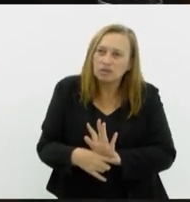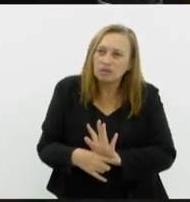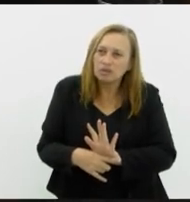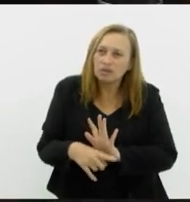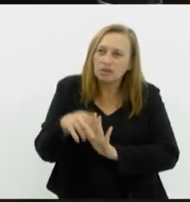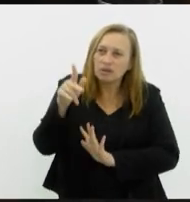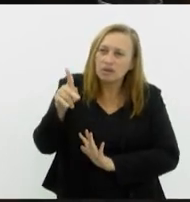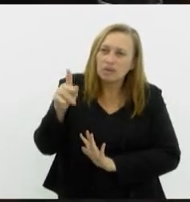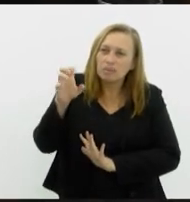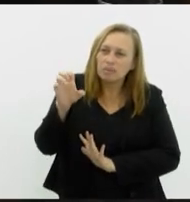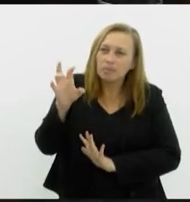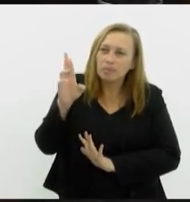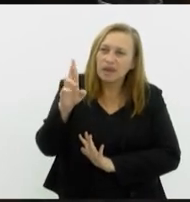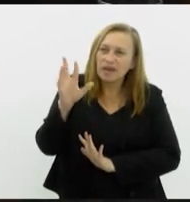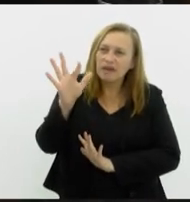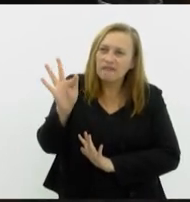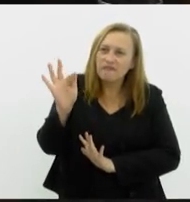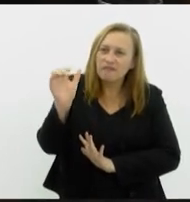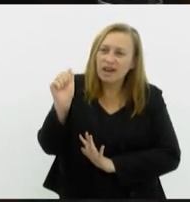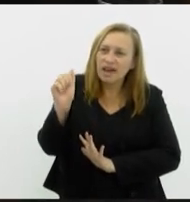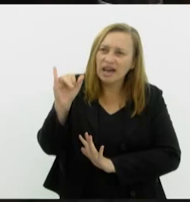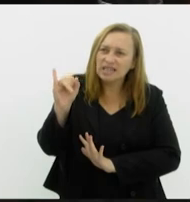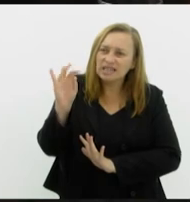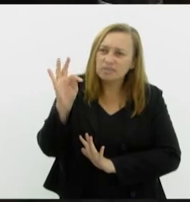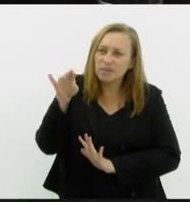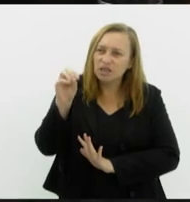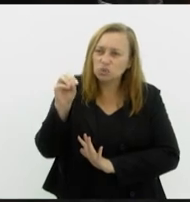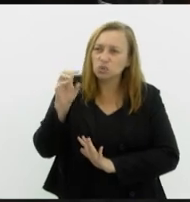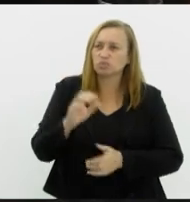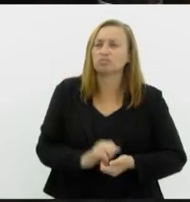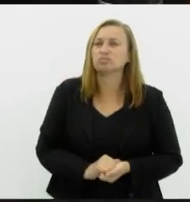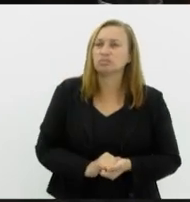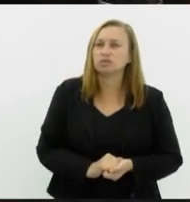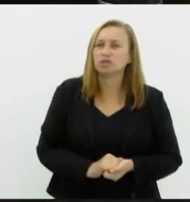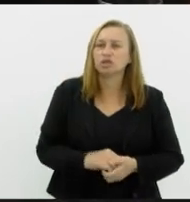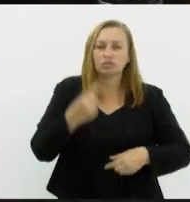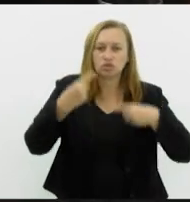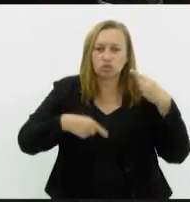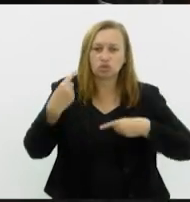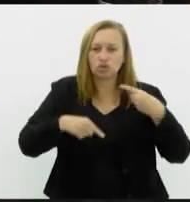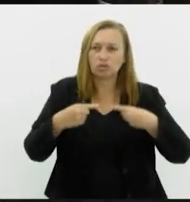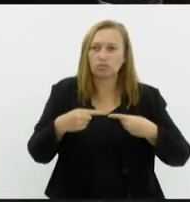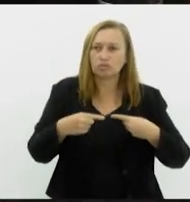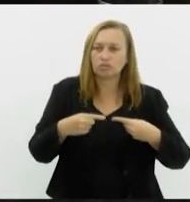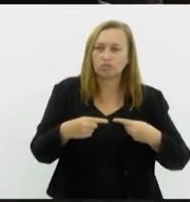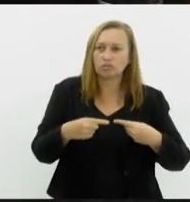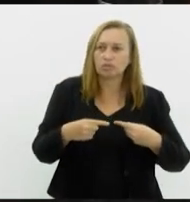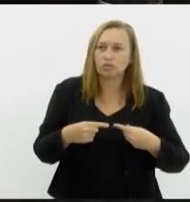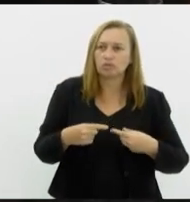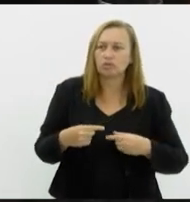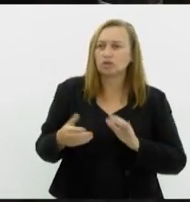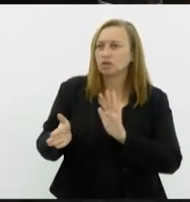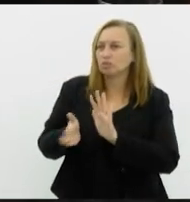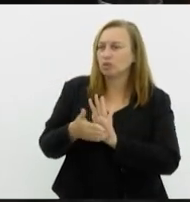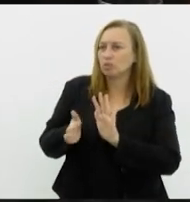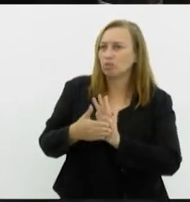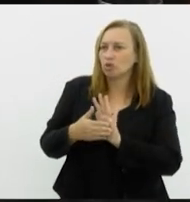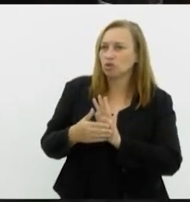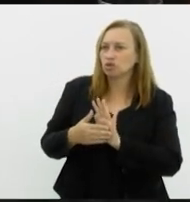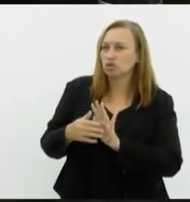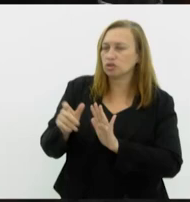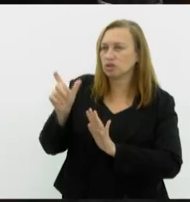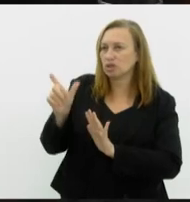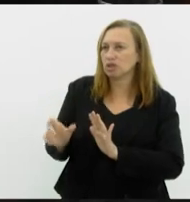o perfazimento do crime de receptação. Em discussão, para discutir o autor da proposta, deputado